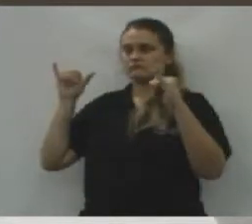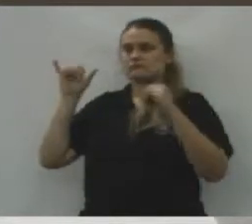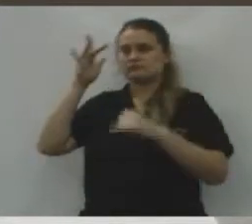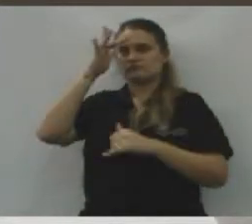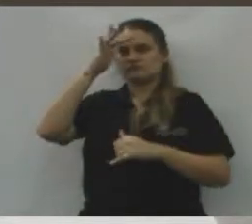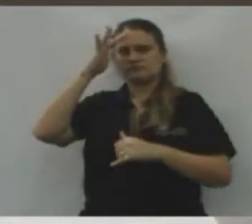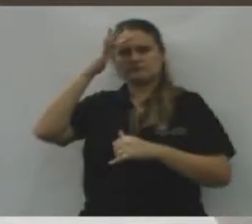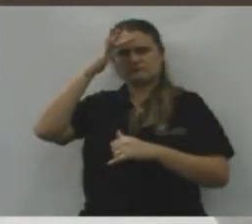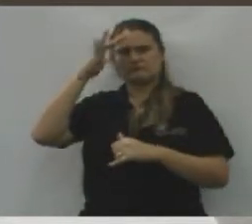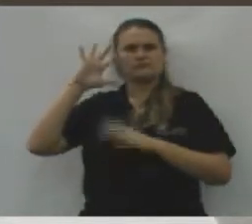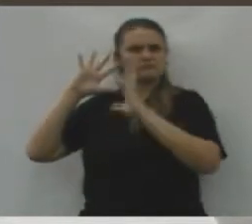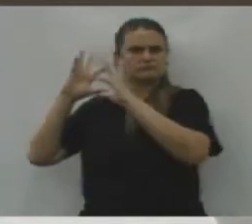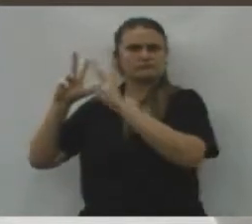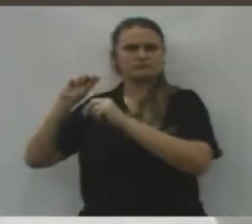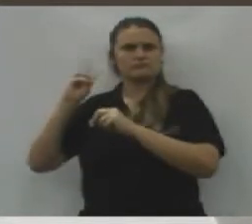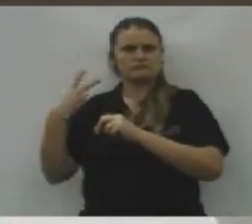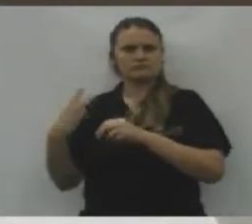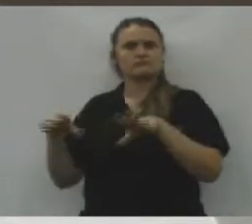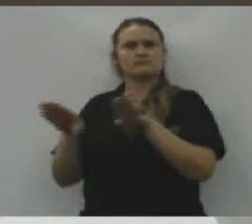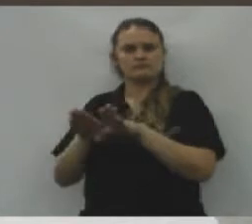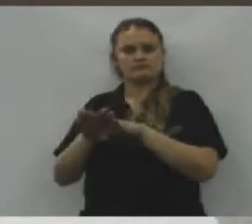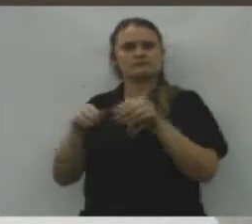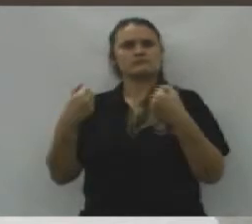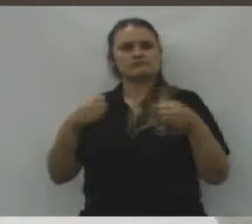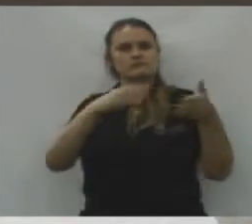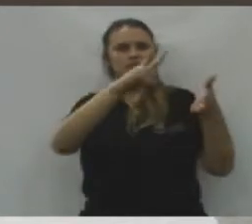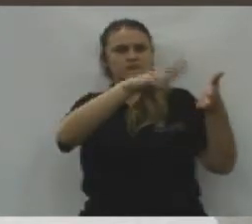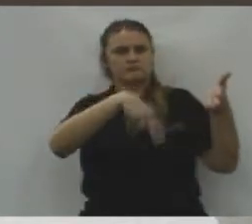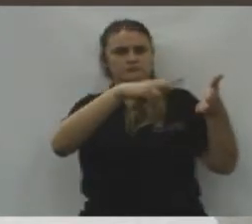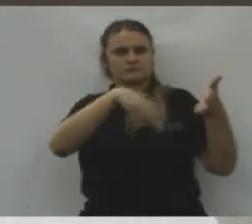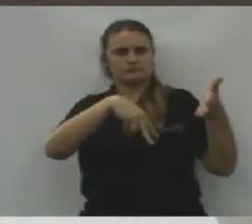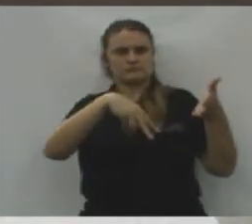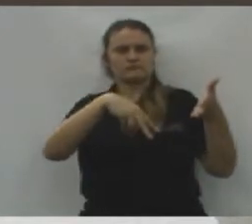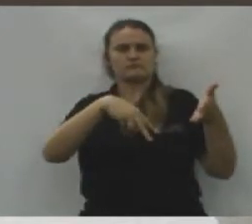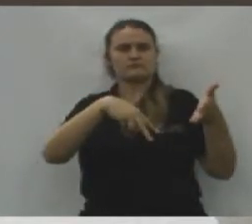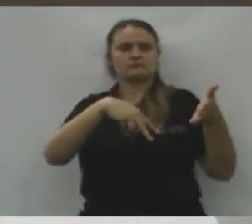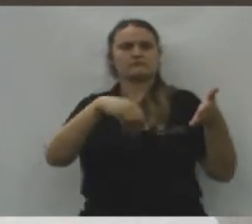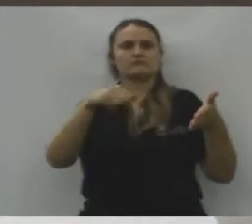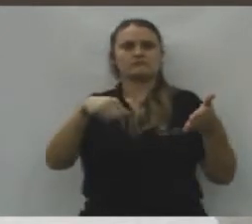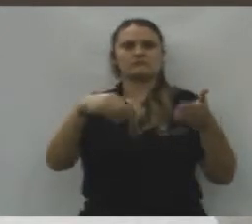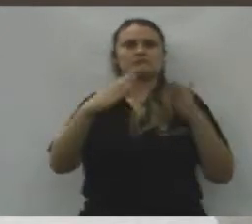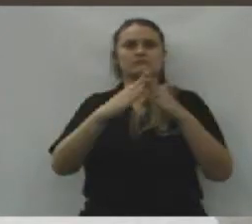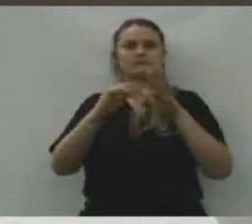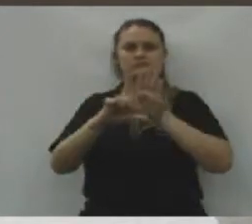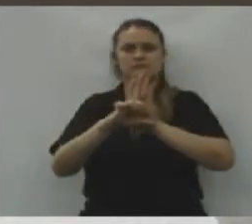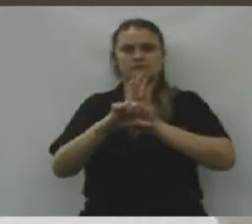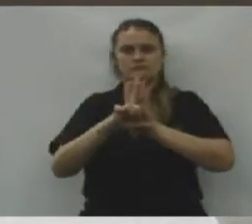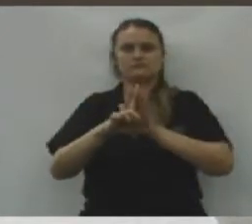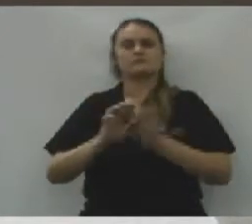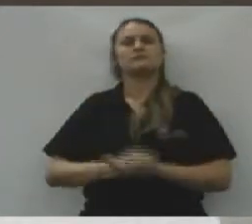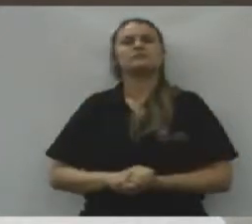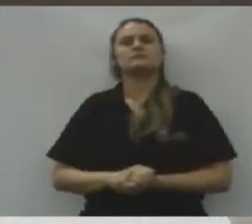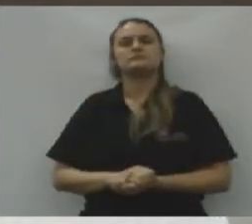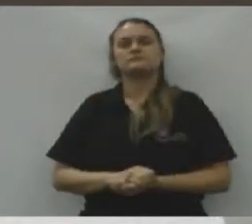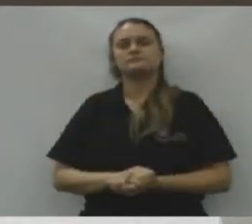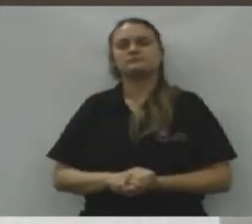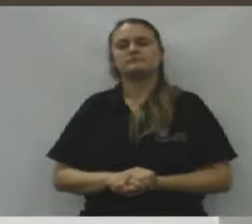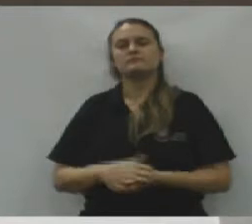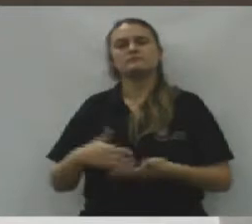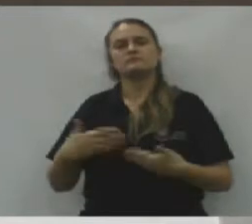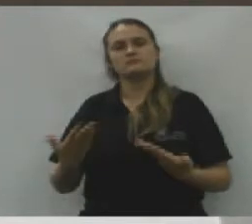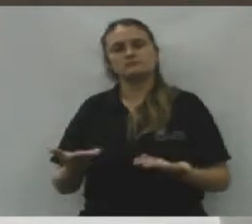demais vereadores, bem como seja lida na próxima ordem do dia desta Casa Legislativa. Ao